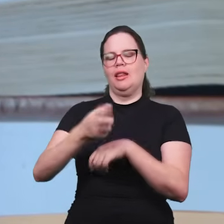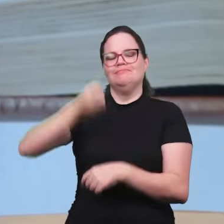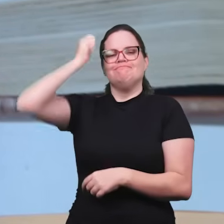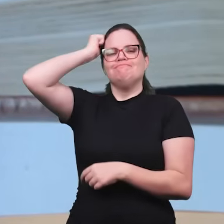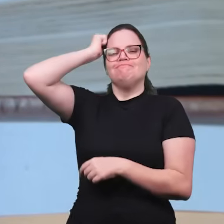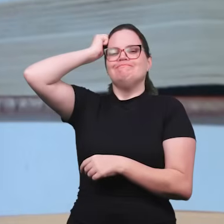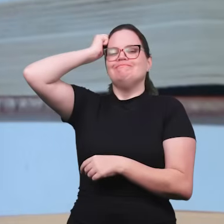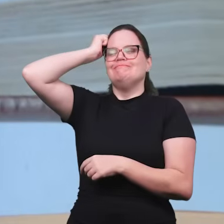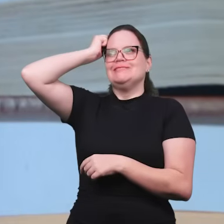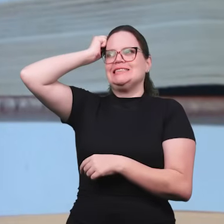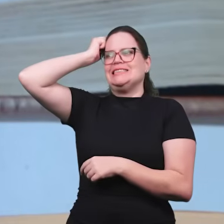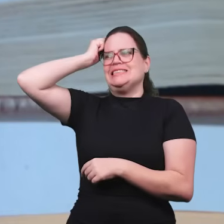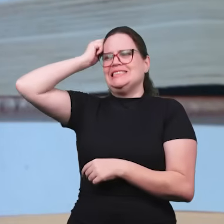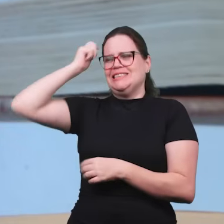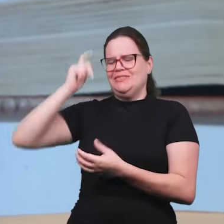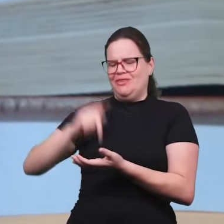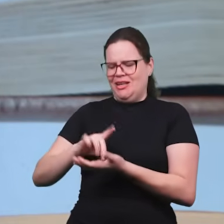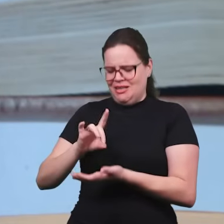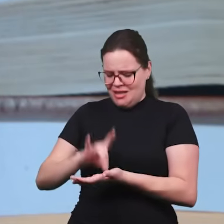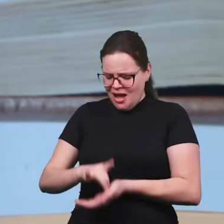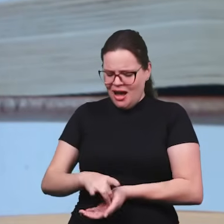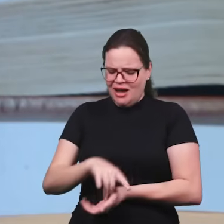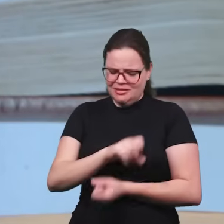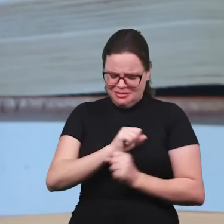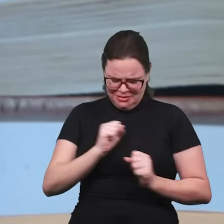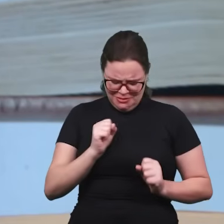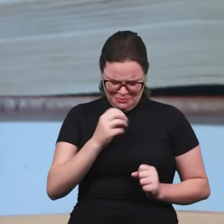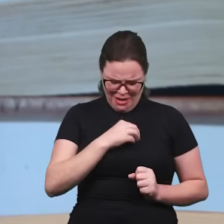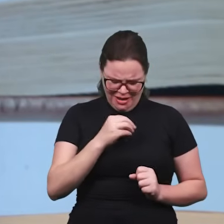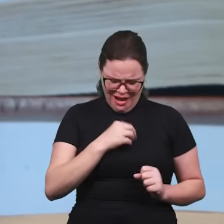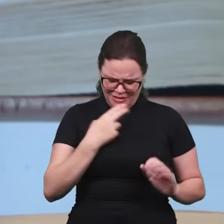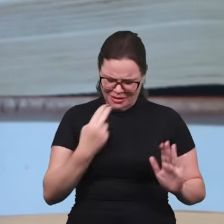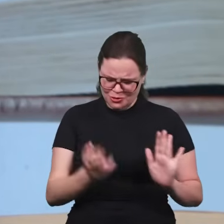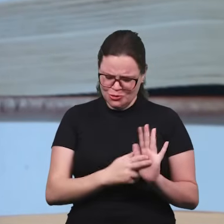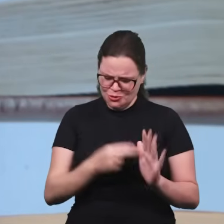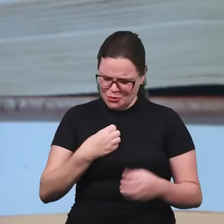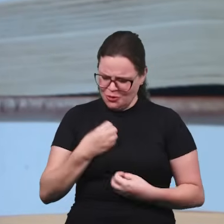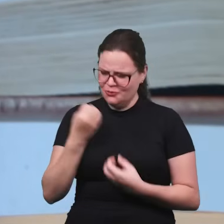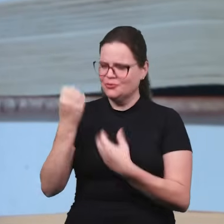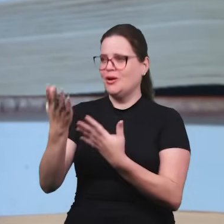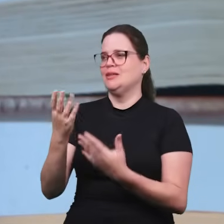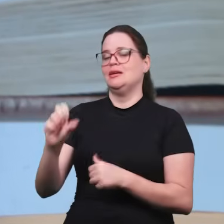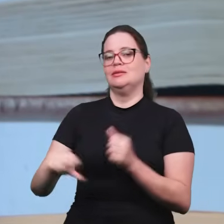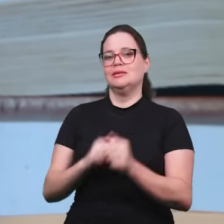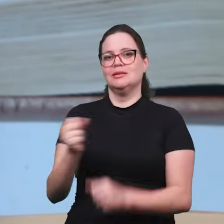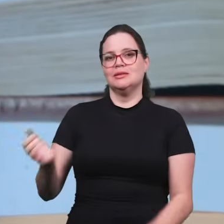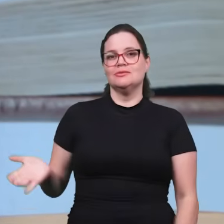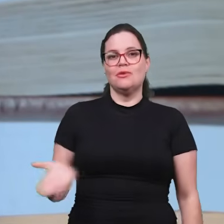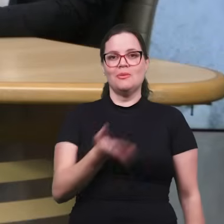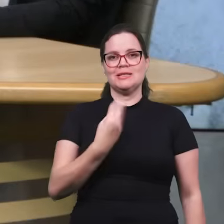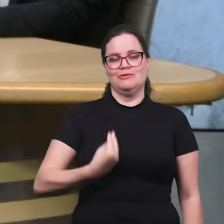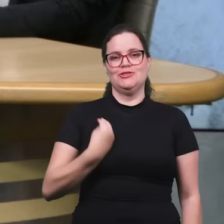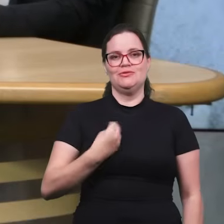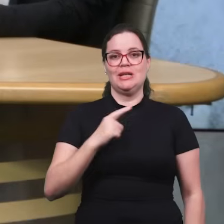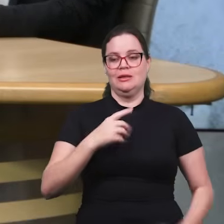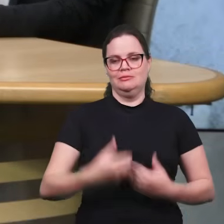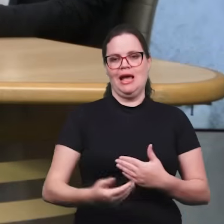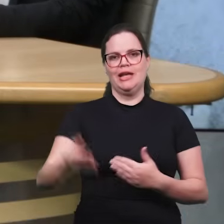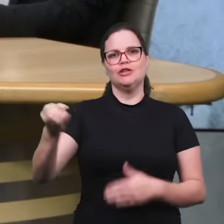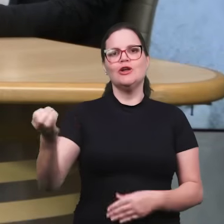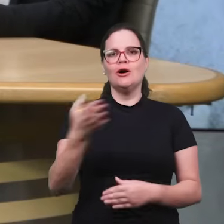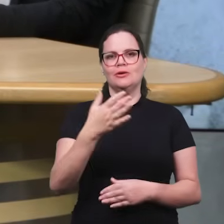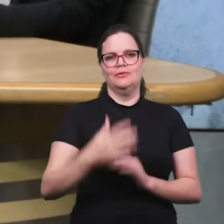há o arrependimento, há a confissão e há um novo nascimento. E aí é uma nova vida, né? Louvado seja Deus. Amém. Amém. E é